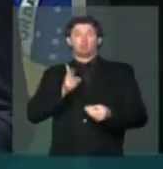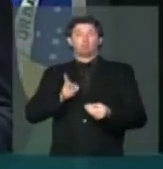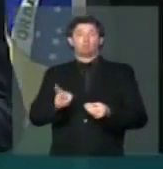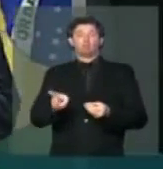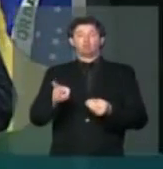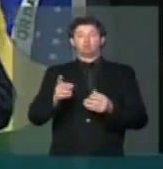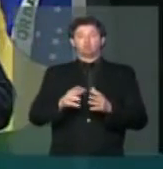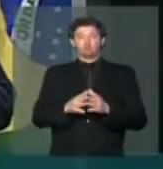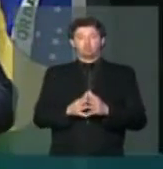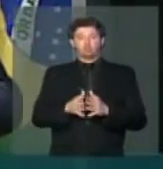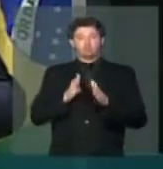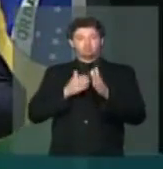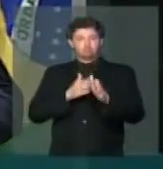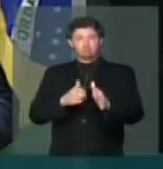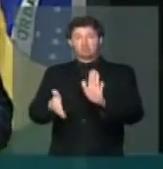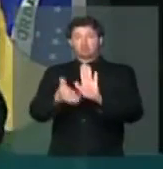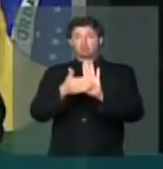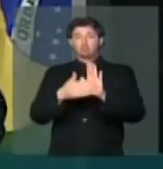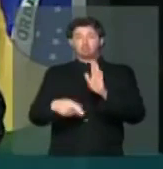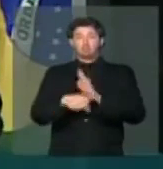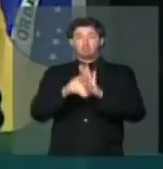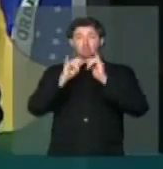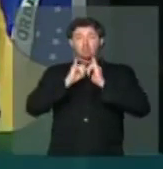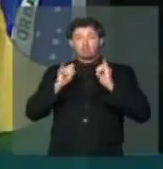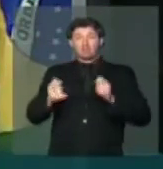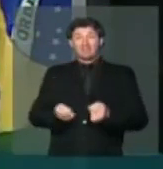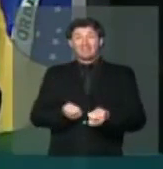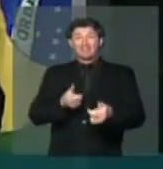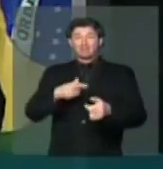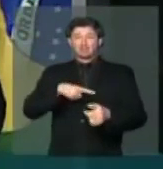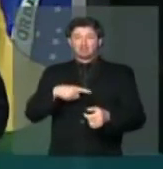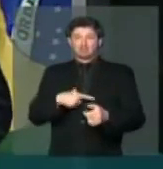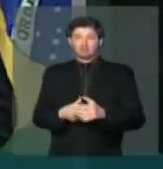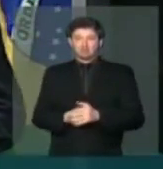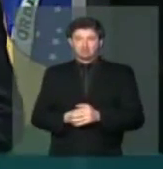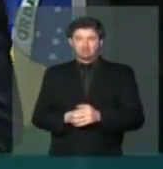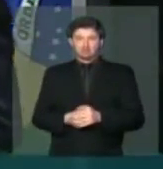poder caminhar na direção proposta na propaganda enganosa